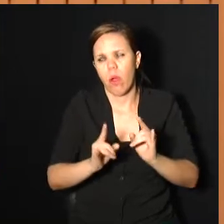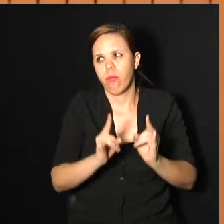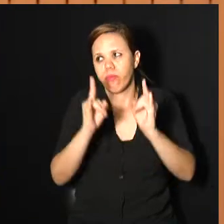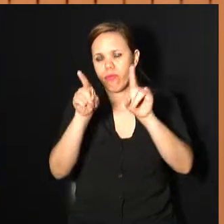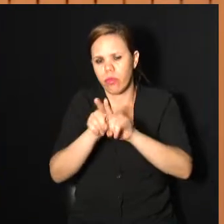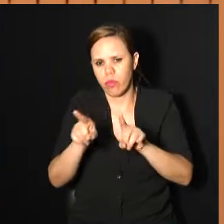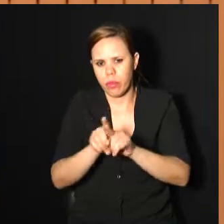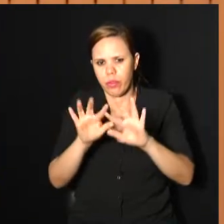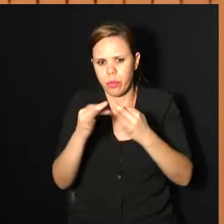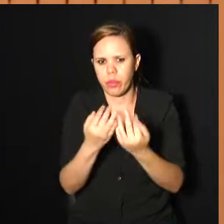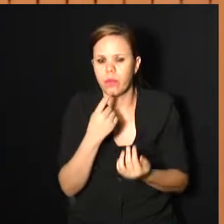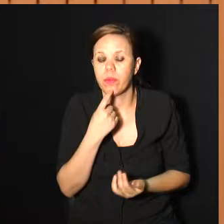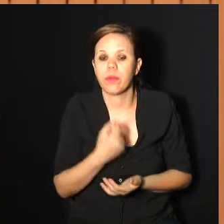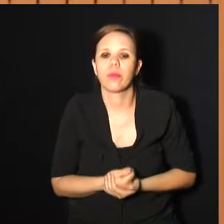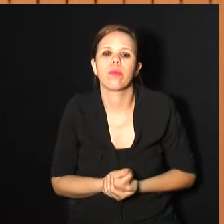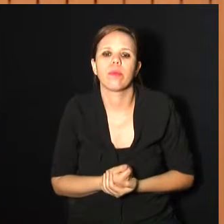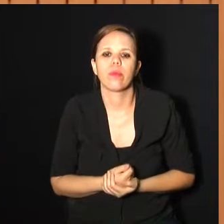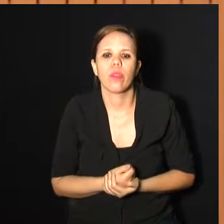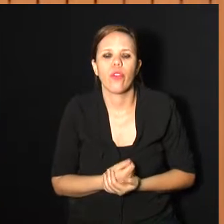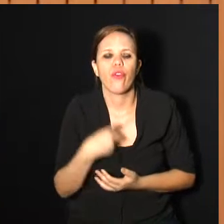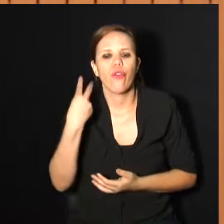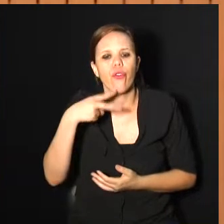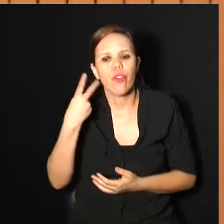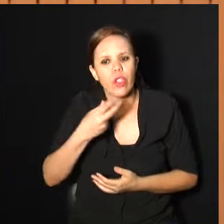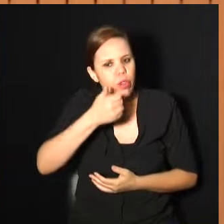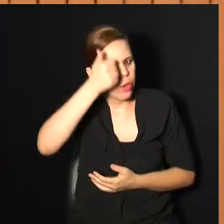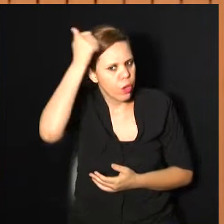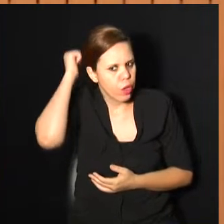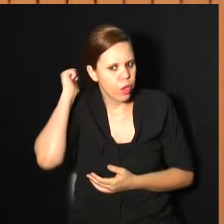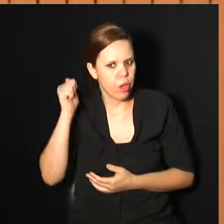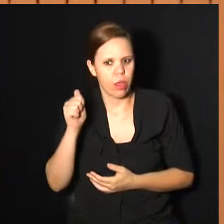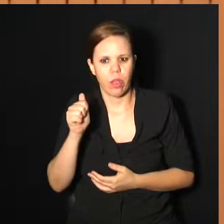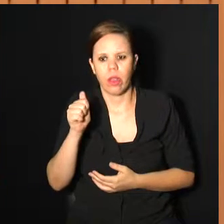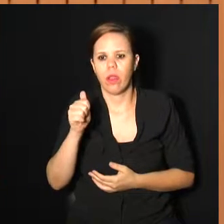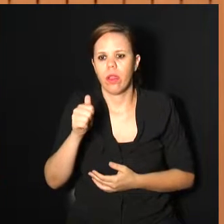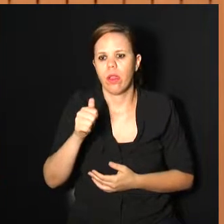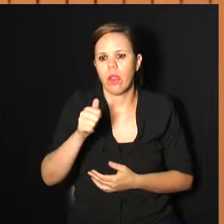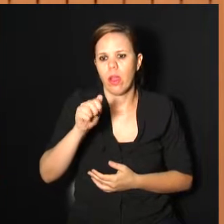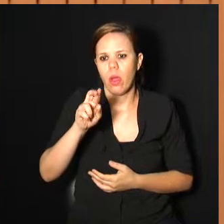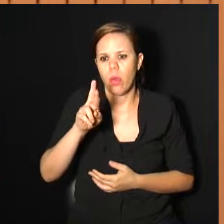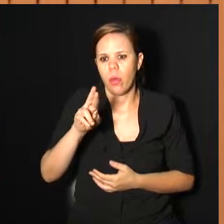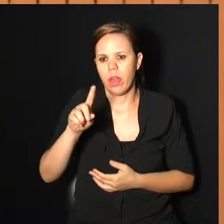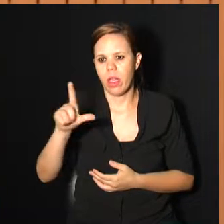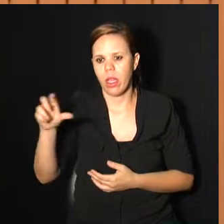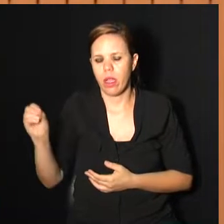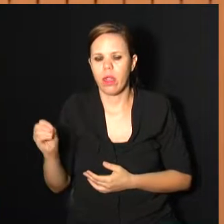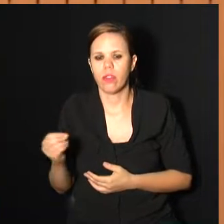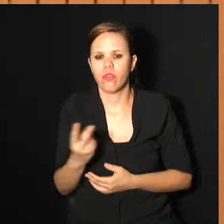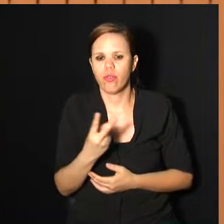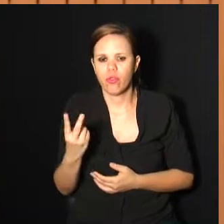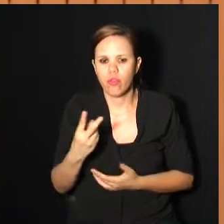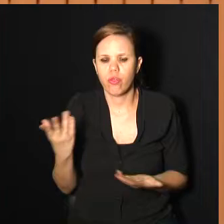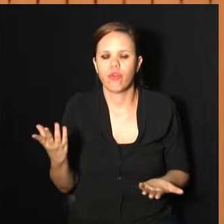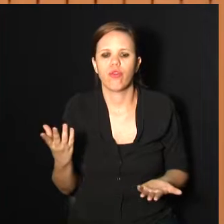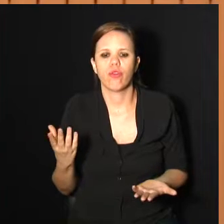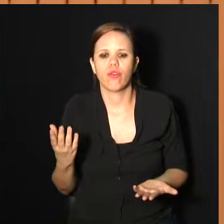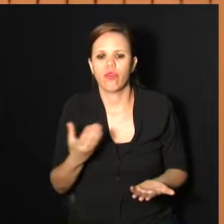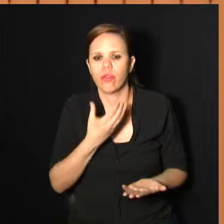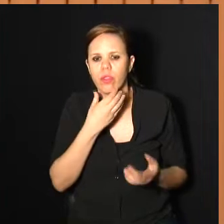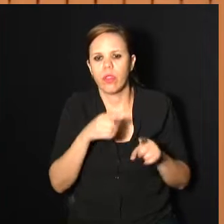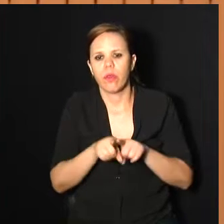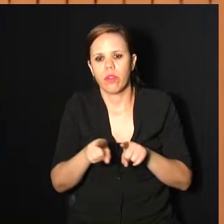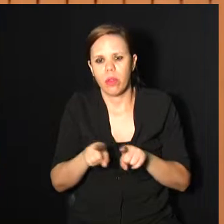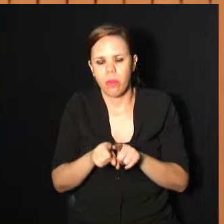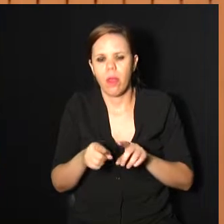inclusive, justificou e foi o vereador Carmo Luiz, na verdade, que sugeriu esses dois nomes para o Aurélio